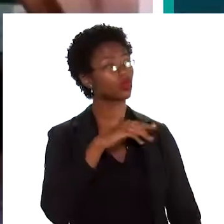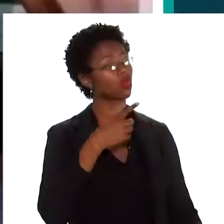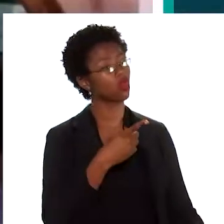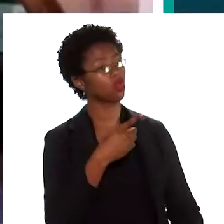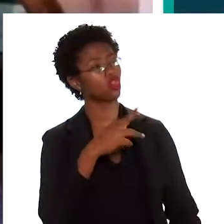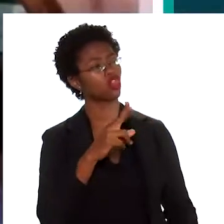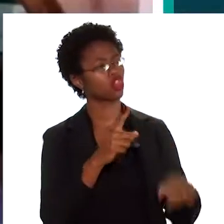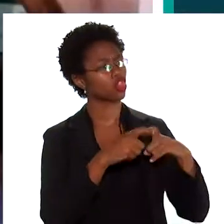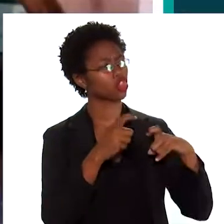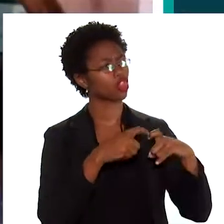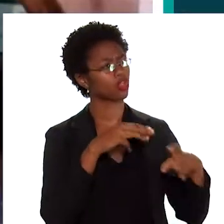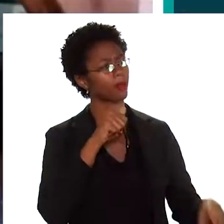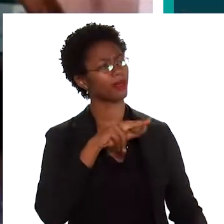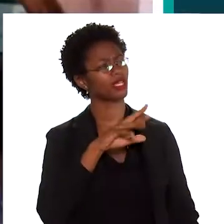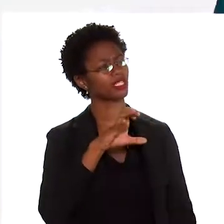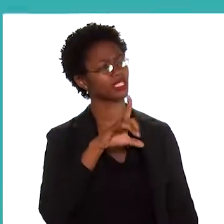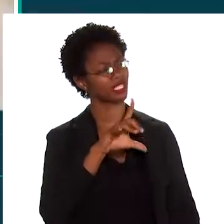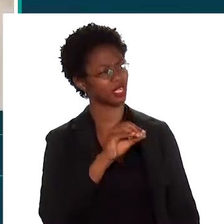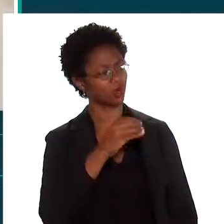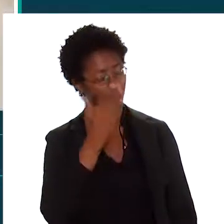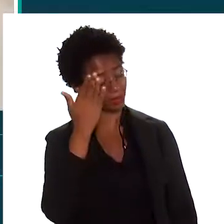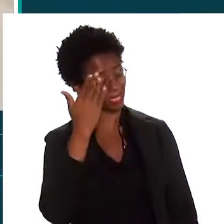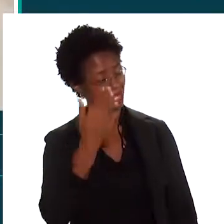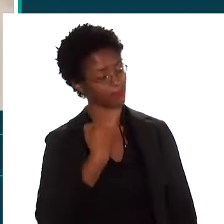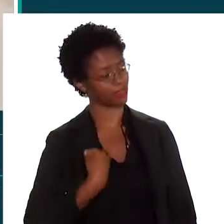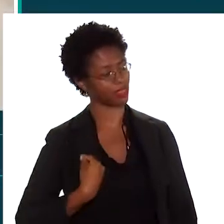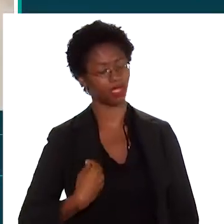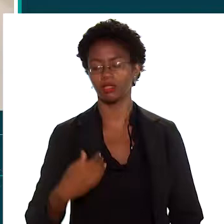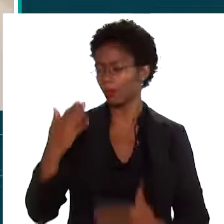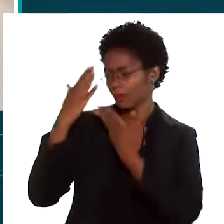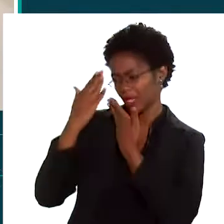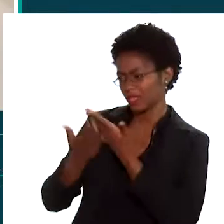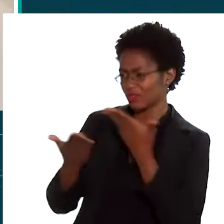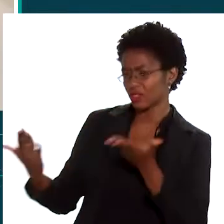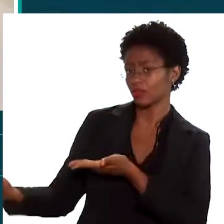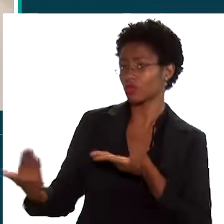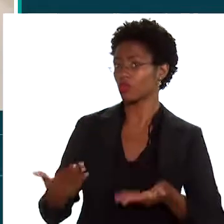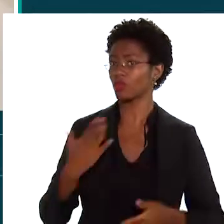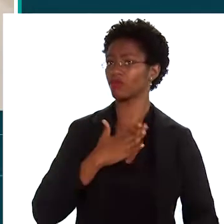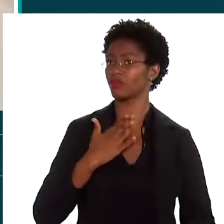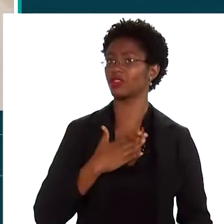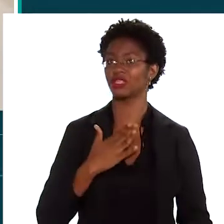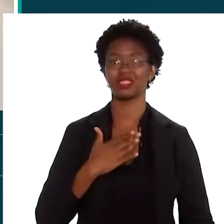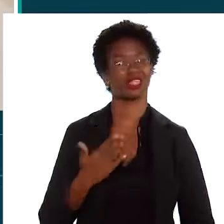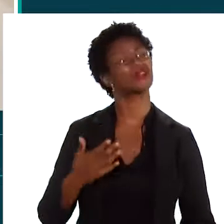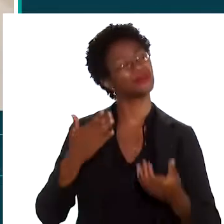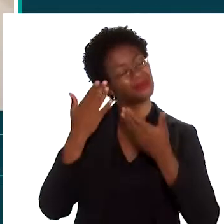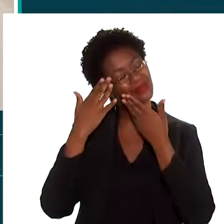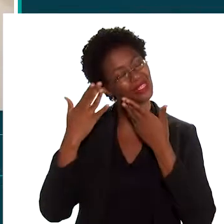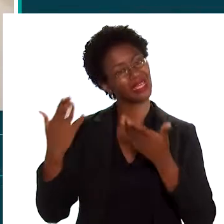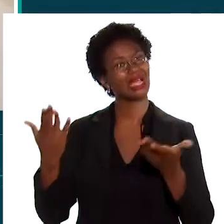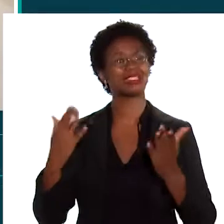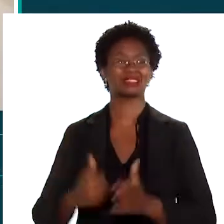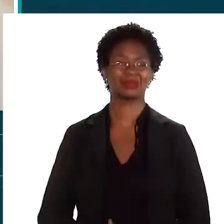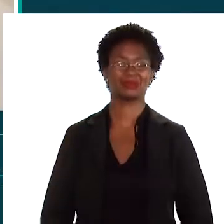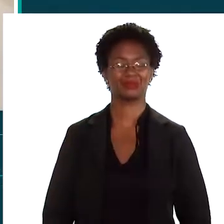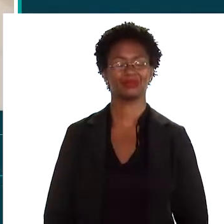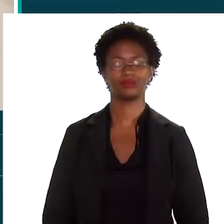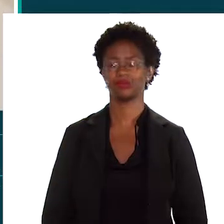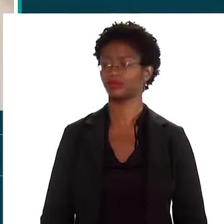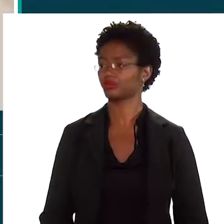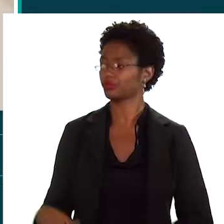Doutor Marcelo, muito obrigado pela presença. Obrigado a vocês pelo convite. É uma honra estar aqui prestando informações relevantes para a